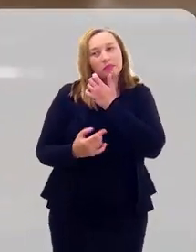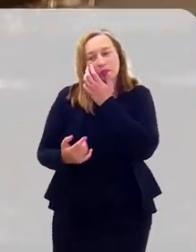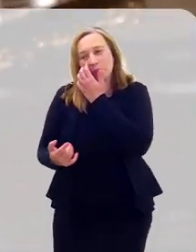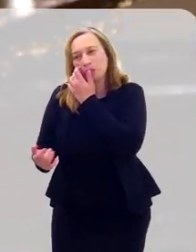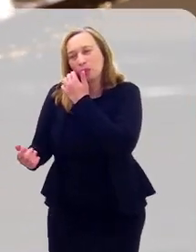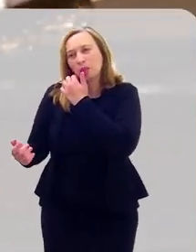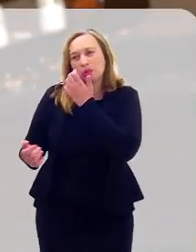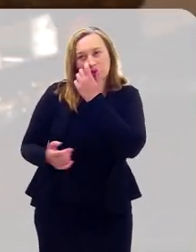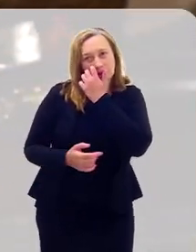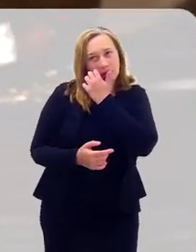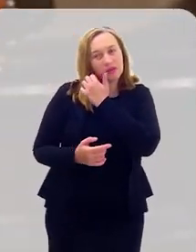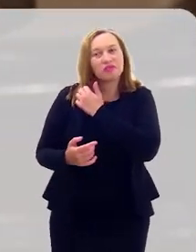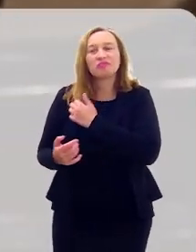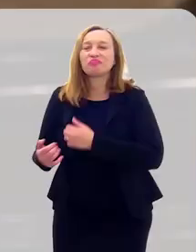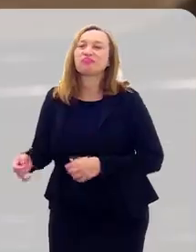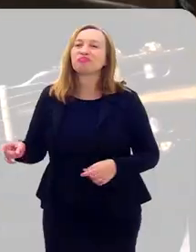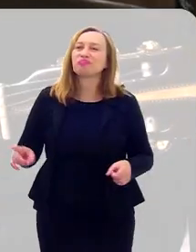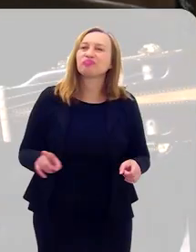Ó,